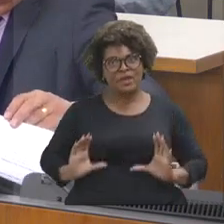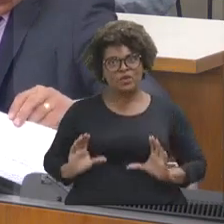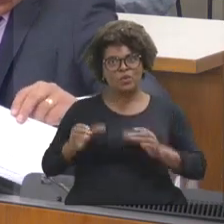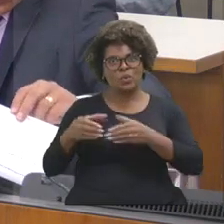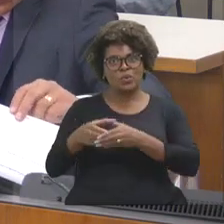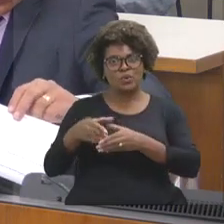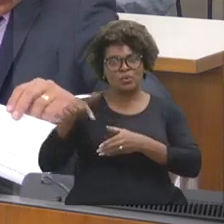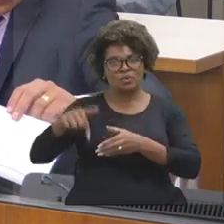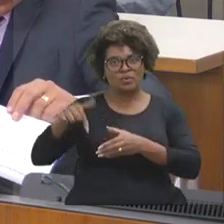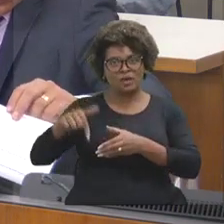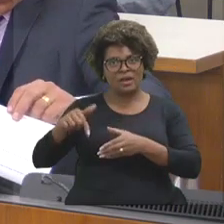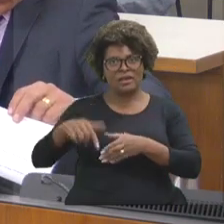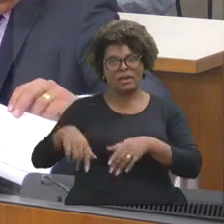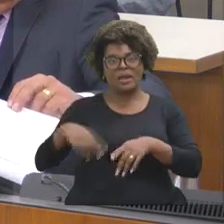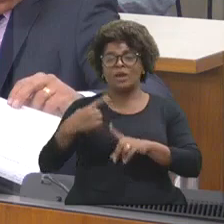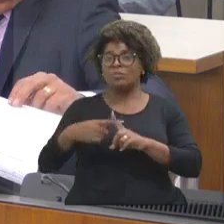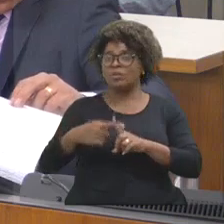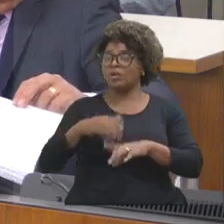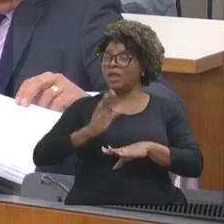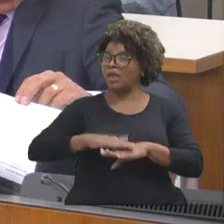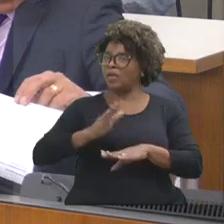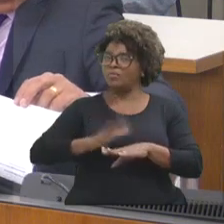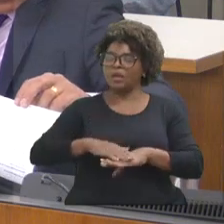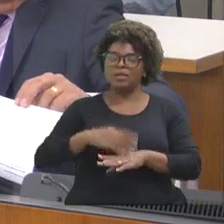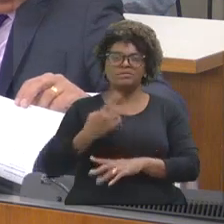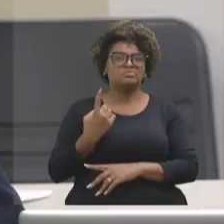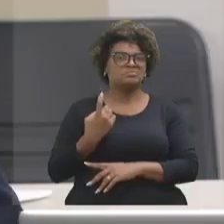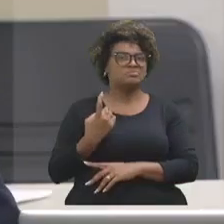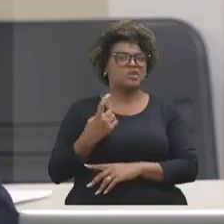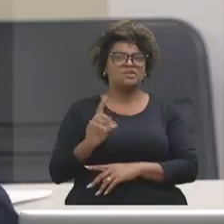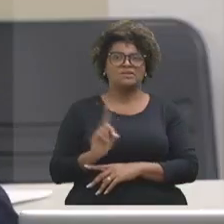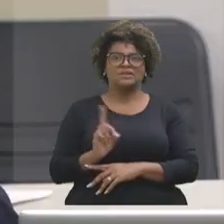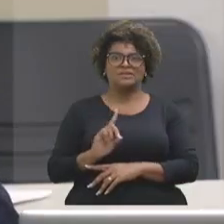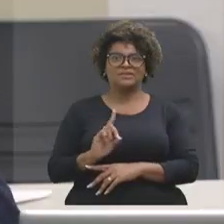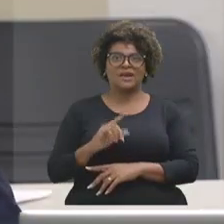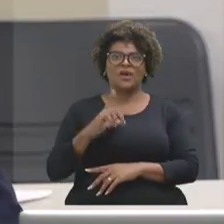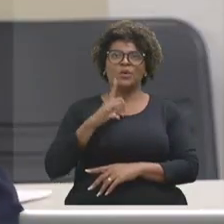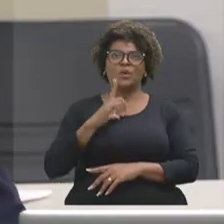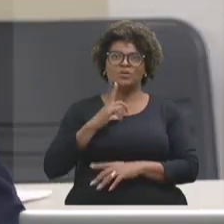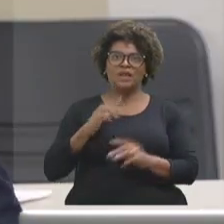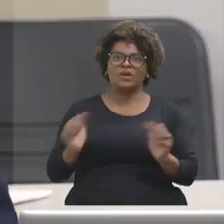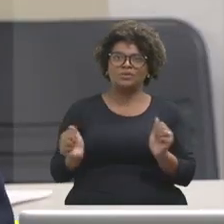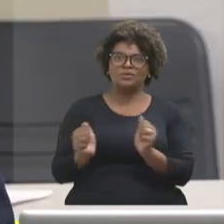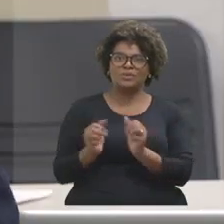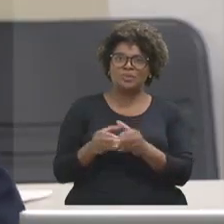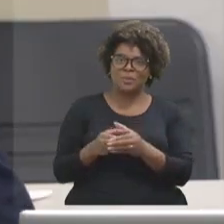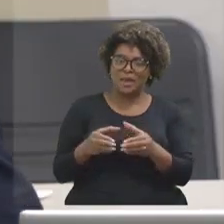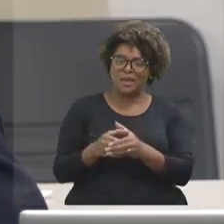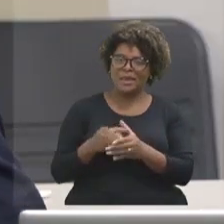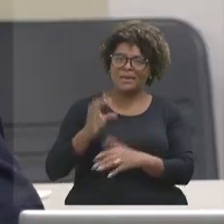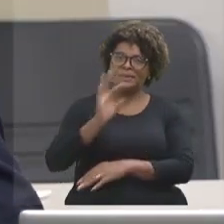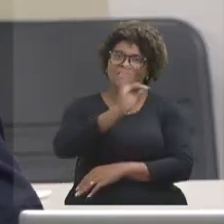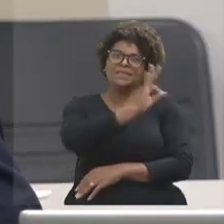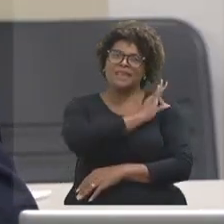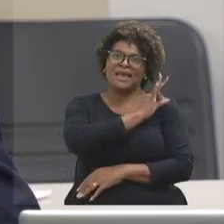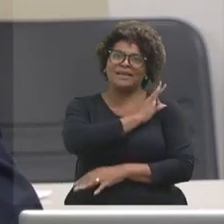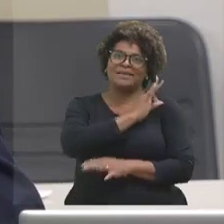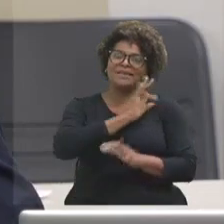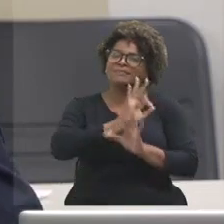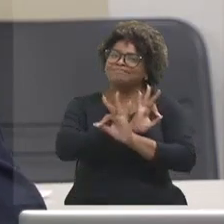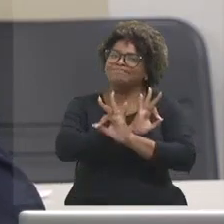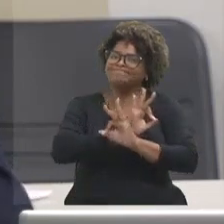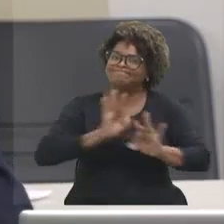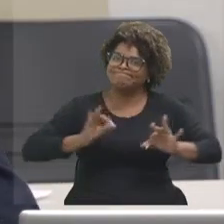aqui que o que eu faço na verdade é trabalhar junto com uma equipe técnica maravilhosa só apenas um um representante